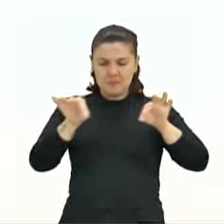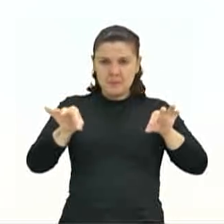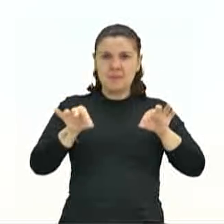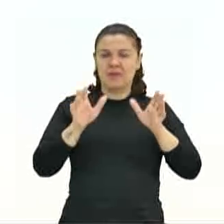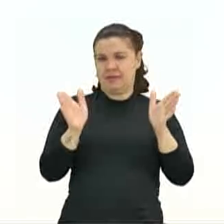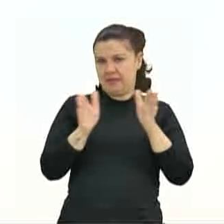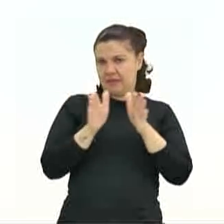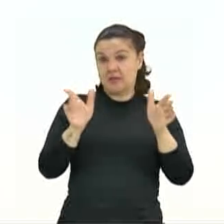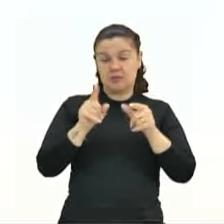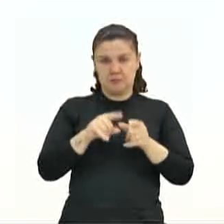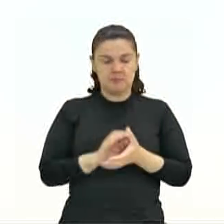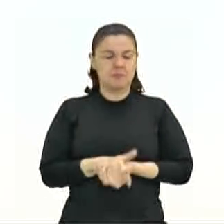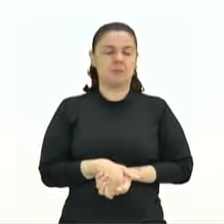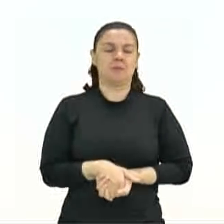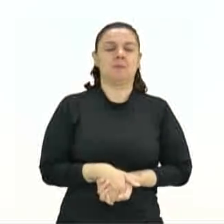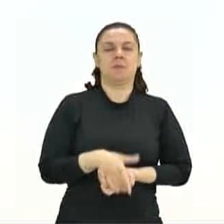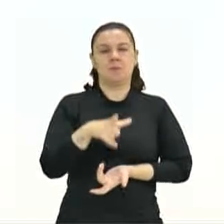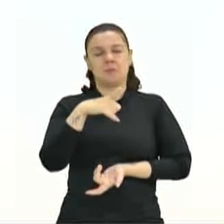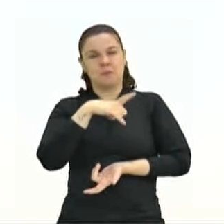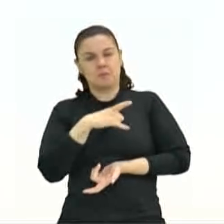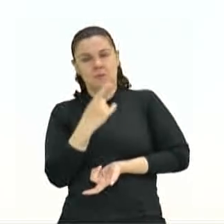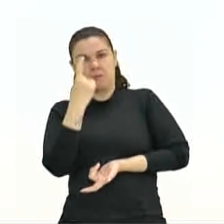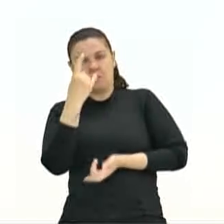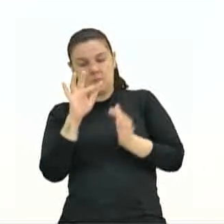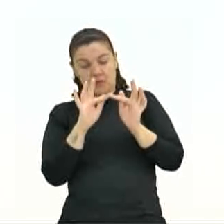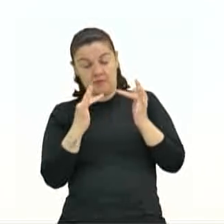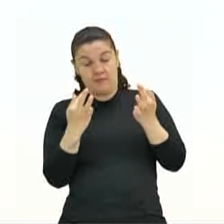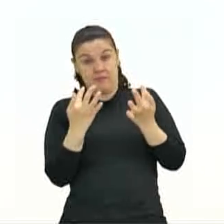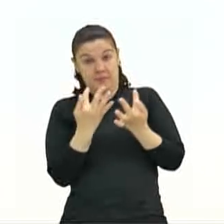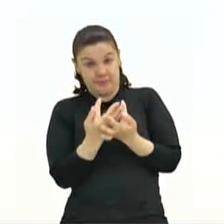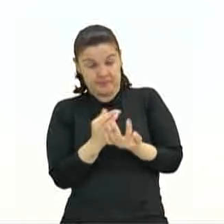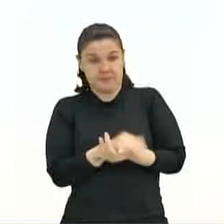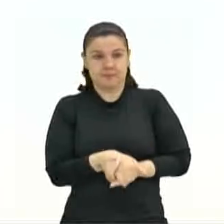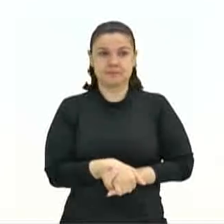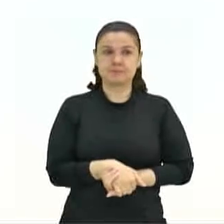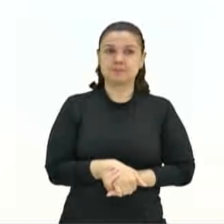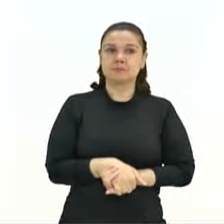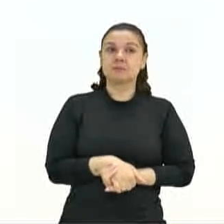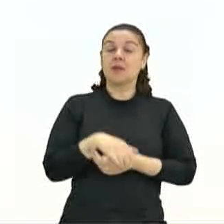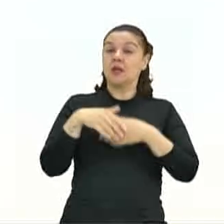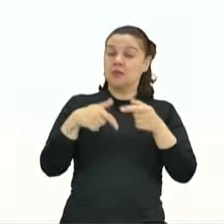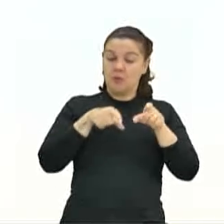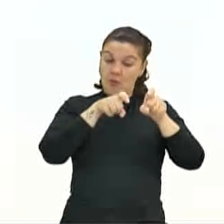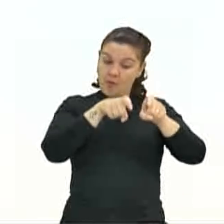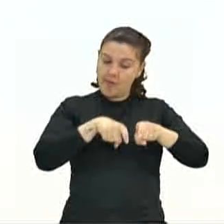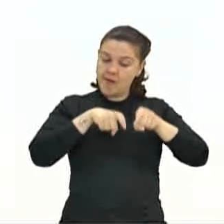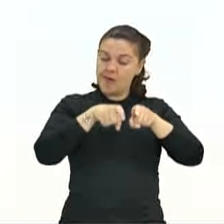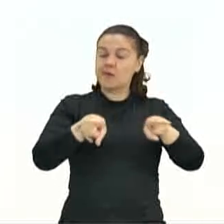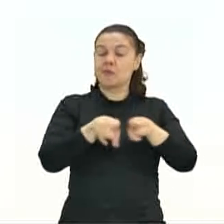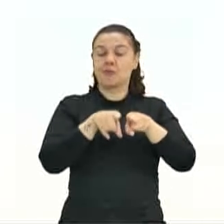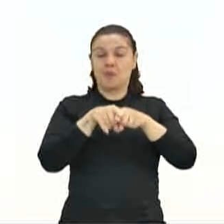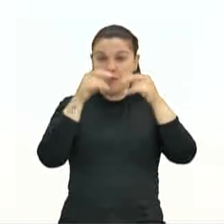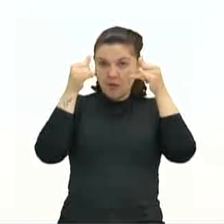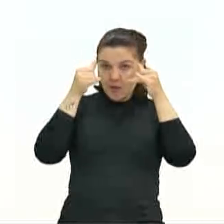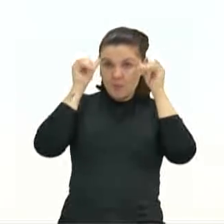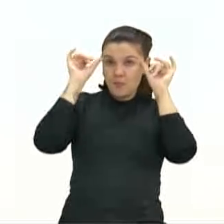o latifúndio, pertence a uma família que por meio da agricultura e da pecuária de subsistência tira